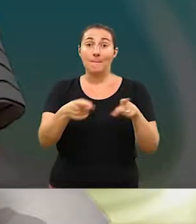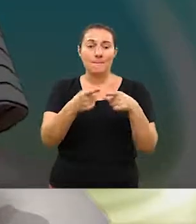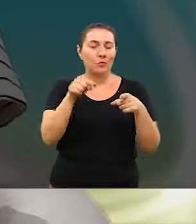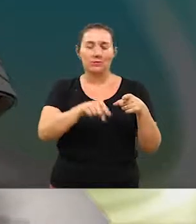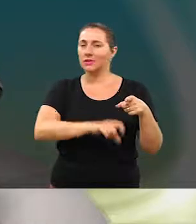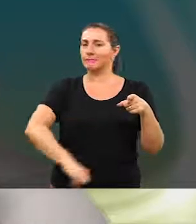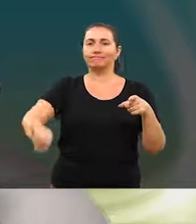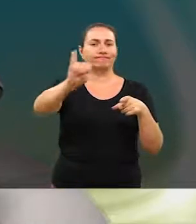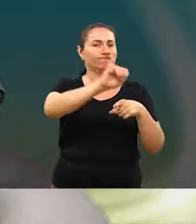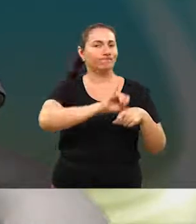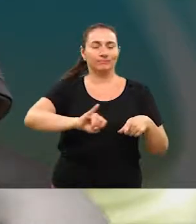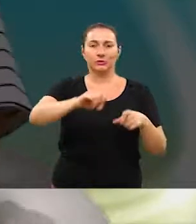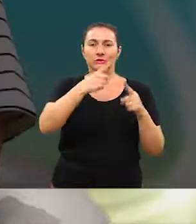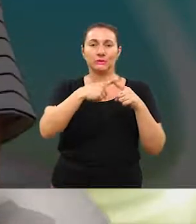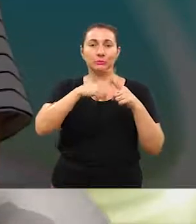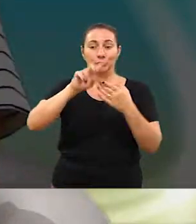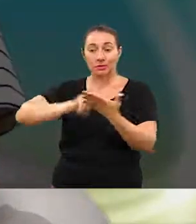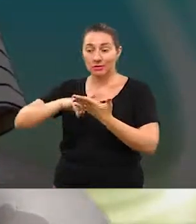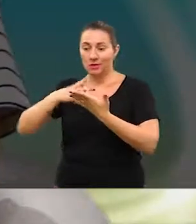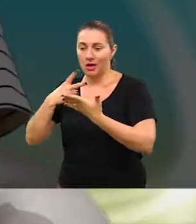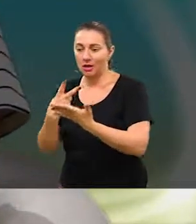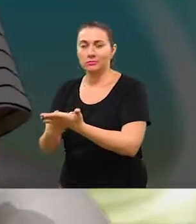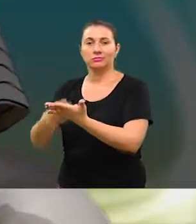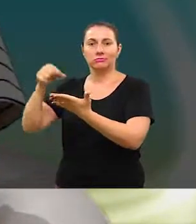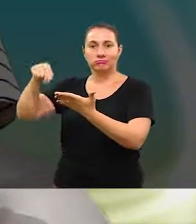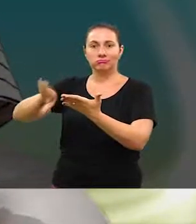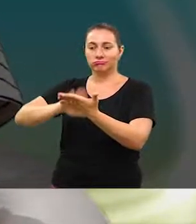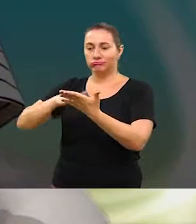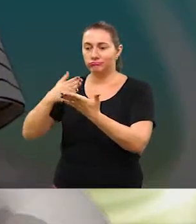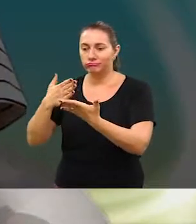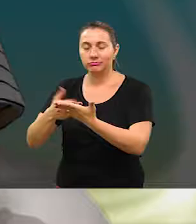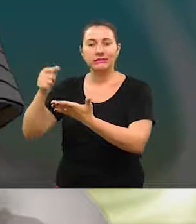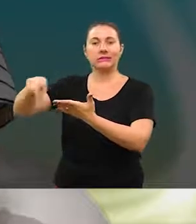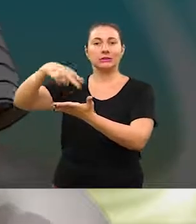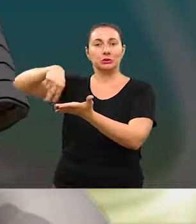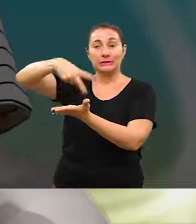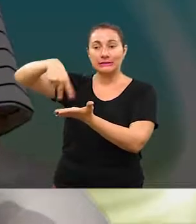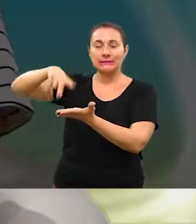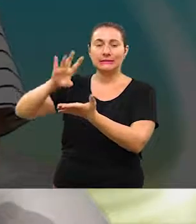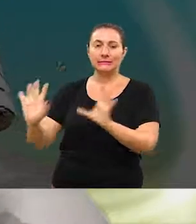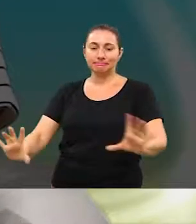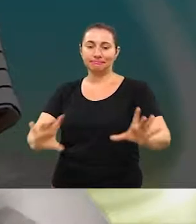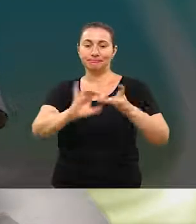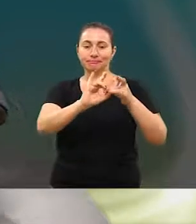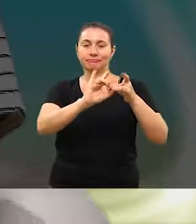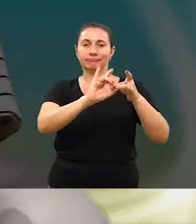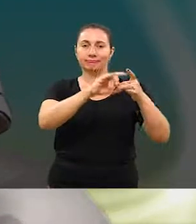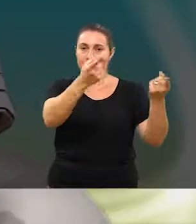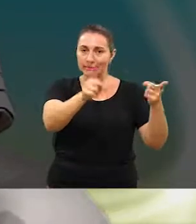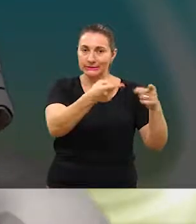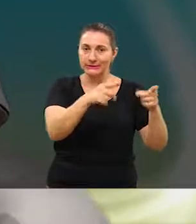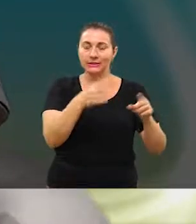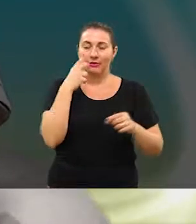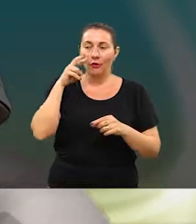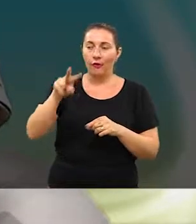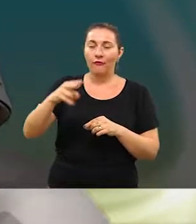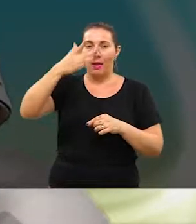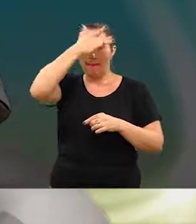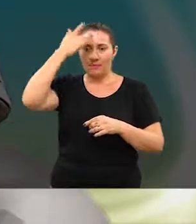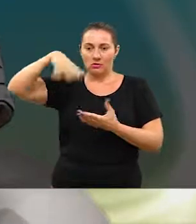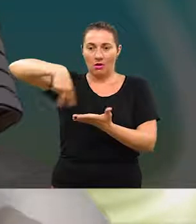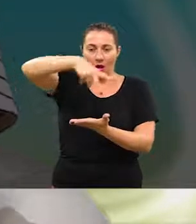Não, estilo musical é tudo. Até porque a interpretação da dança, ela vai depender da música, né? Com certeza. Então, quando a gente enxerga um bailarino dançando, normalmente a gente